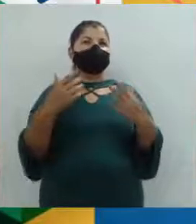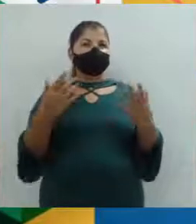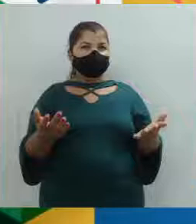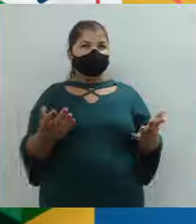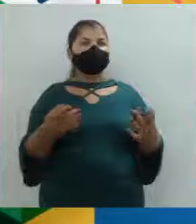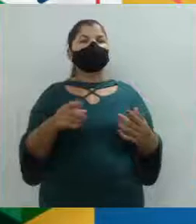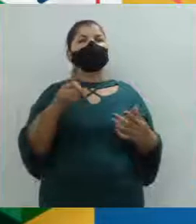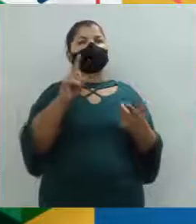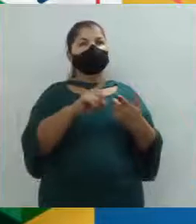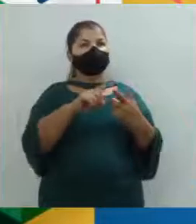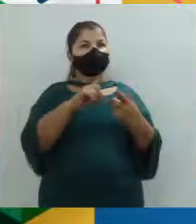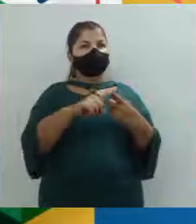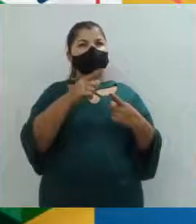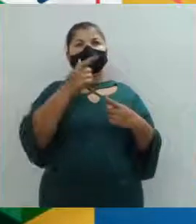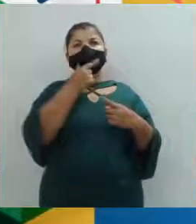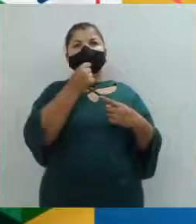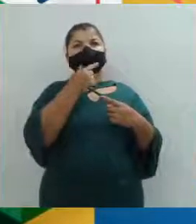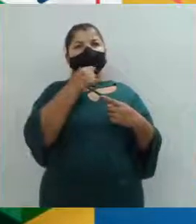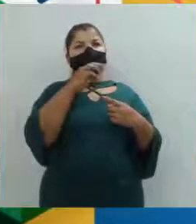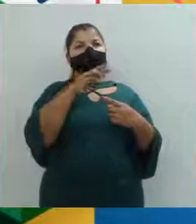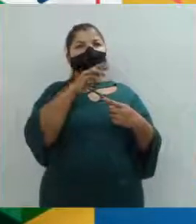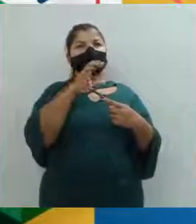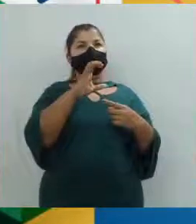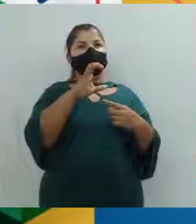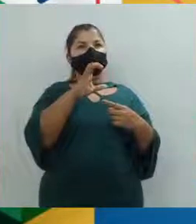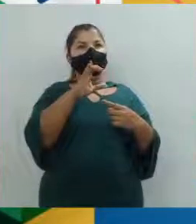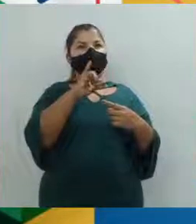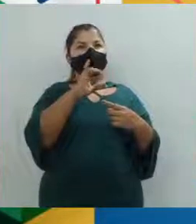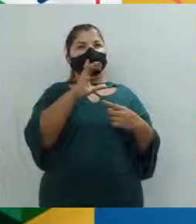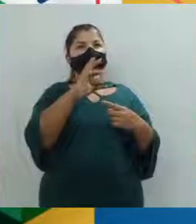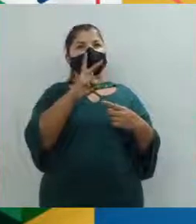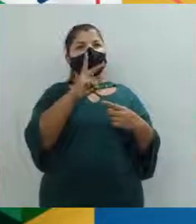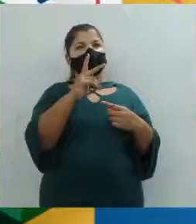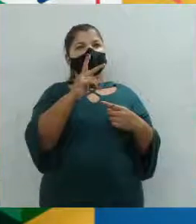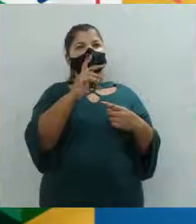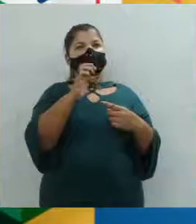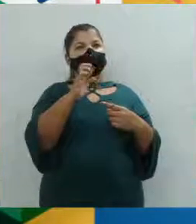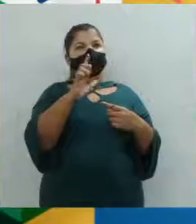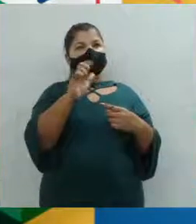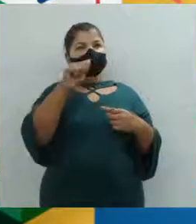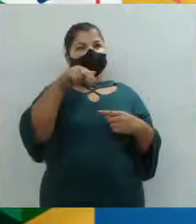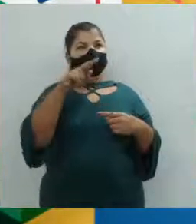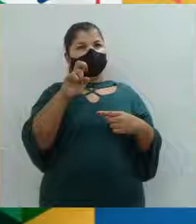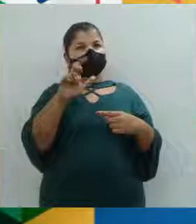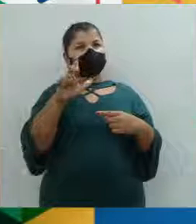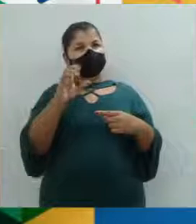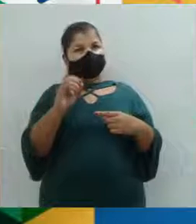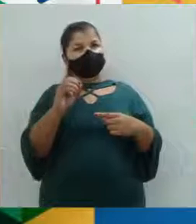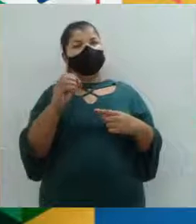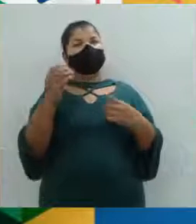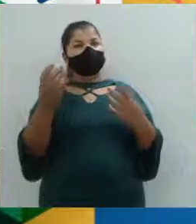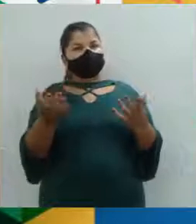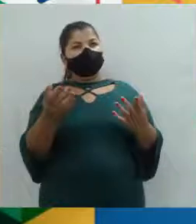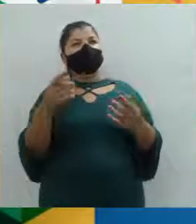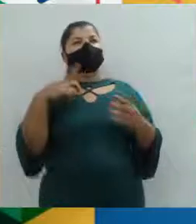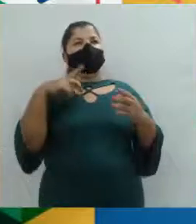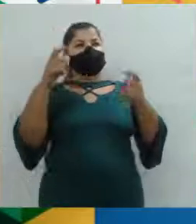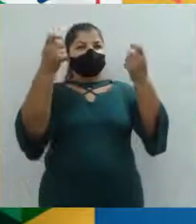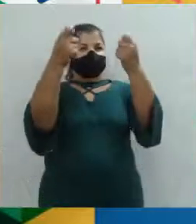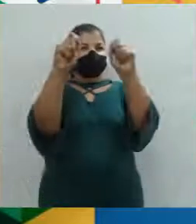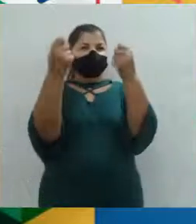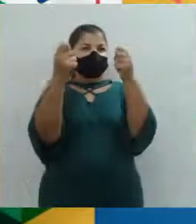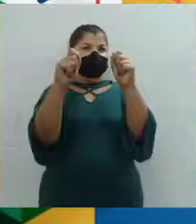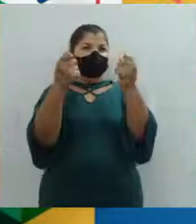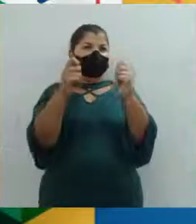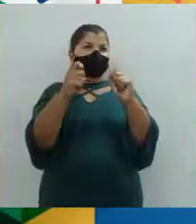Também no Renascimento vem Michelangelo com a escultura, né? Então Michelangelo, ele vai fazer essa escultura